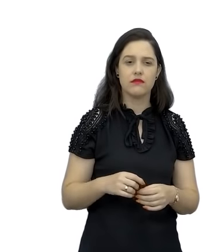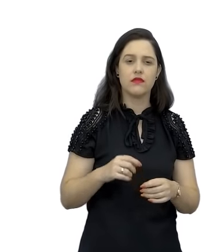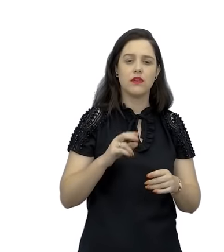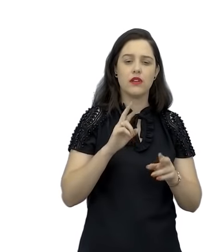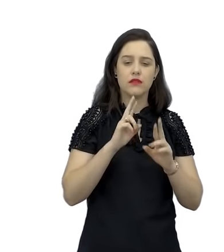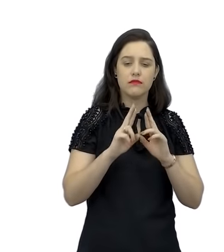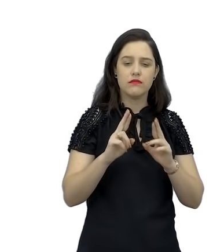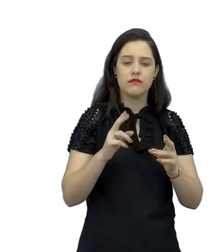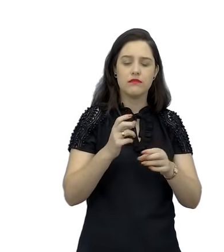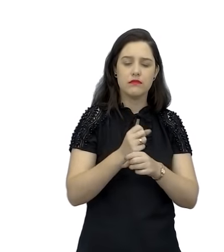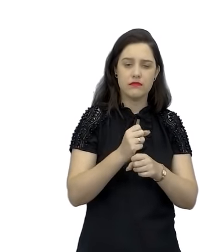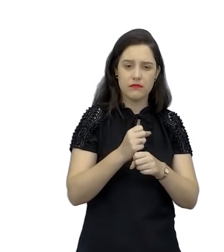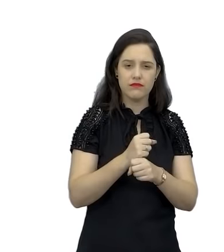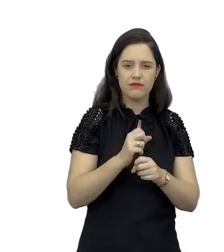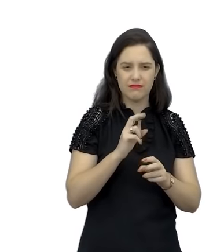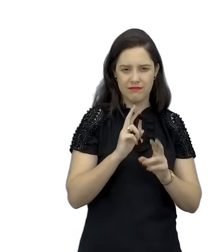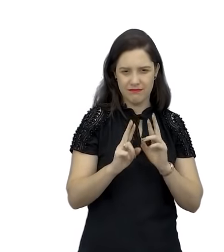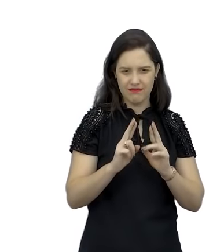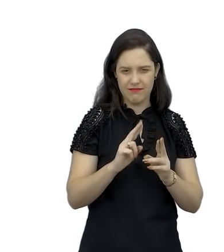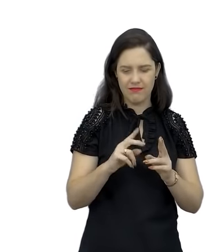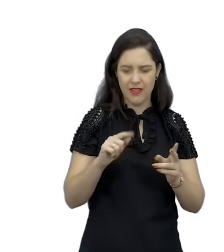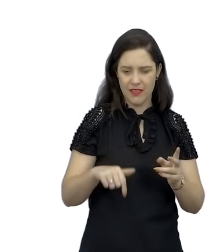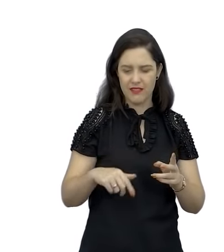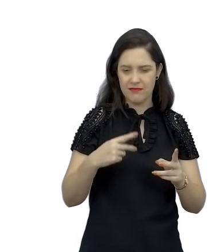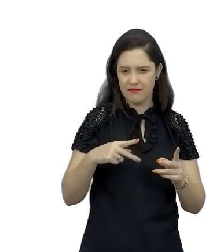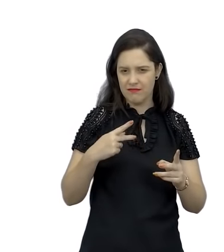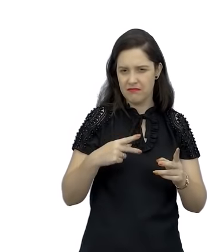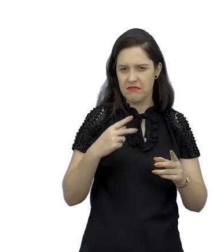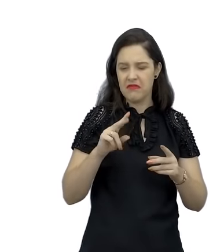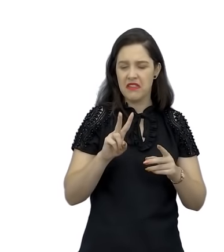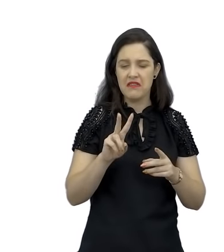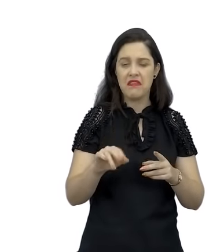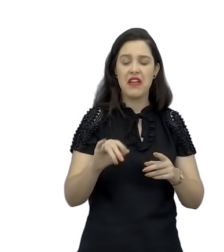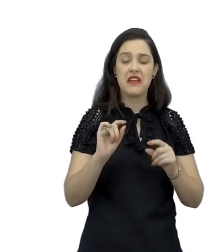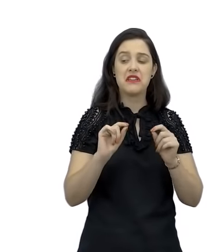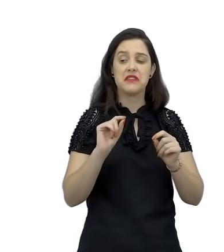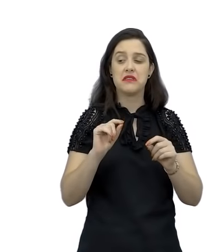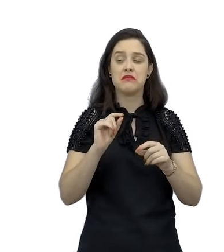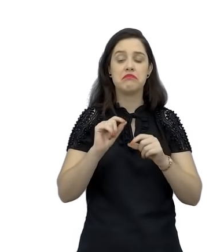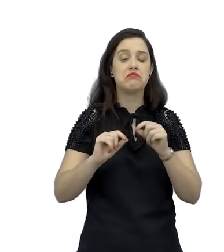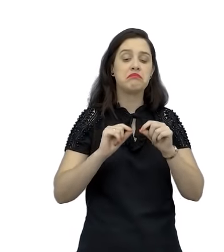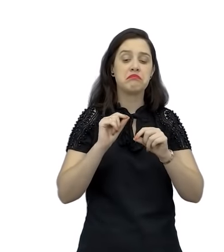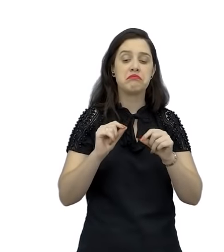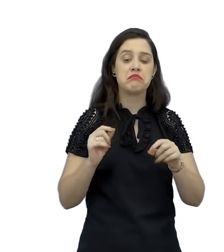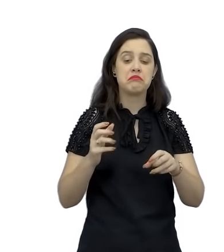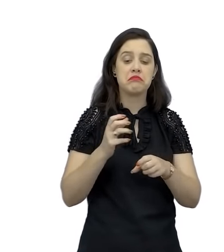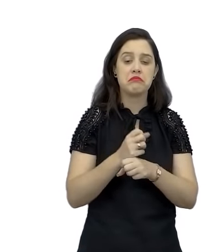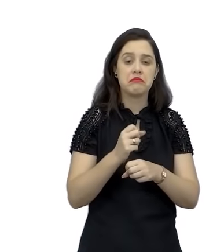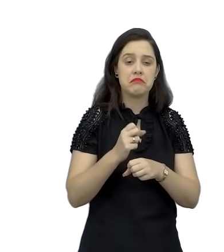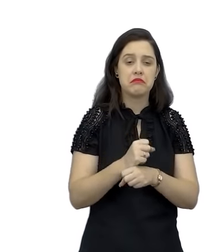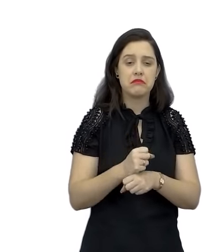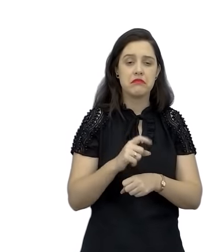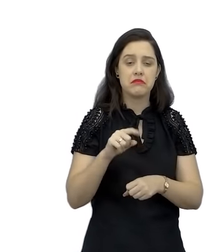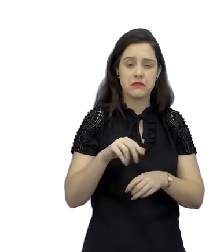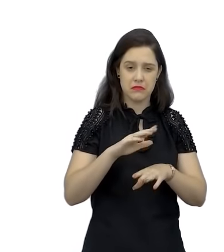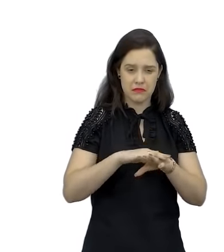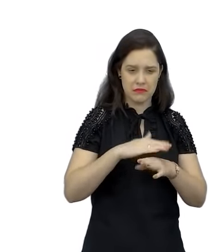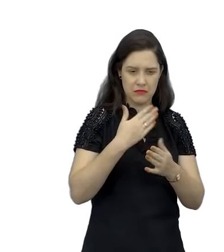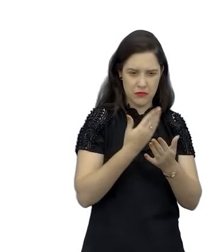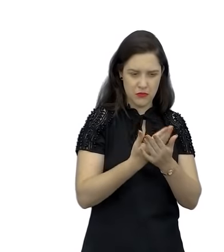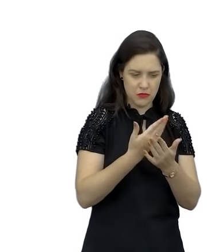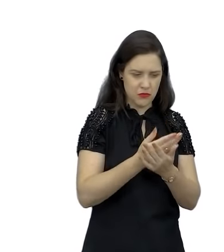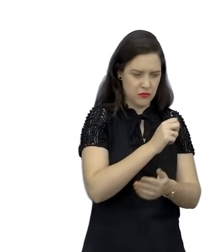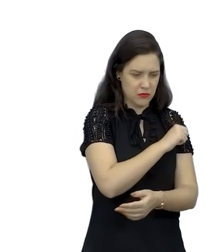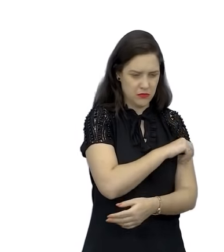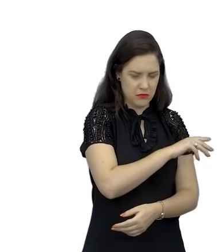problema. Bom, aqui, quem vai trabalhar com essa resolução de problemas serão os estudantes,